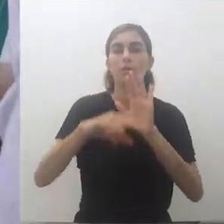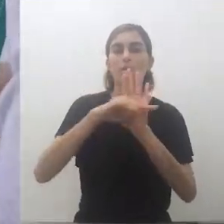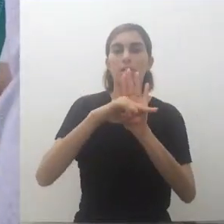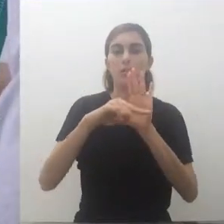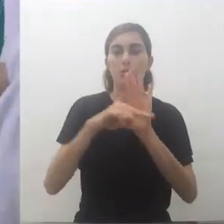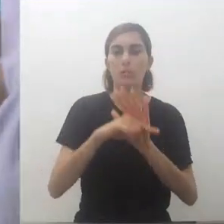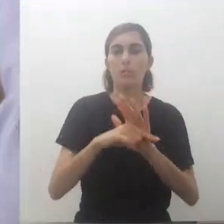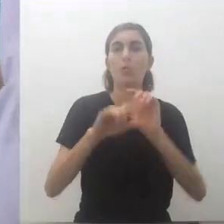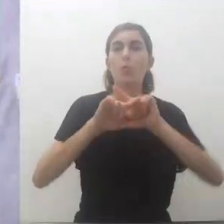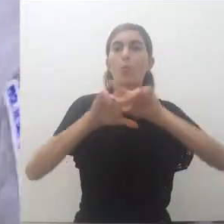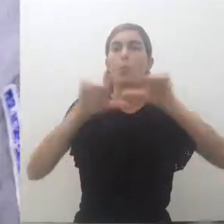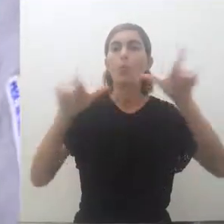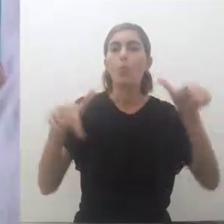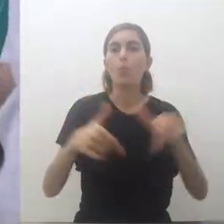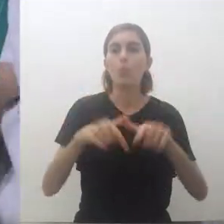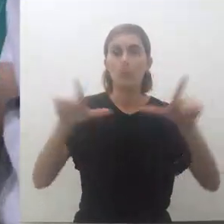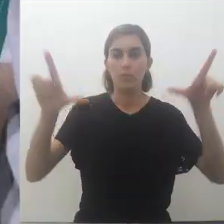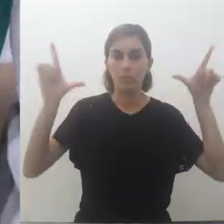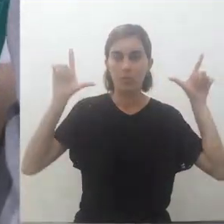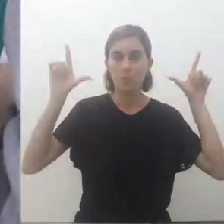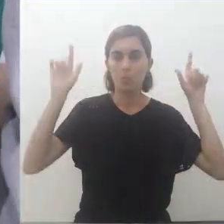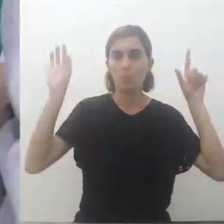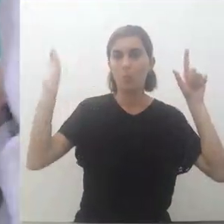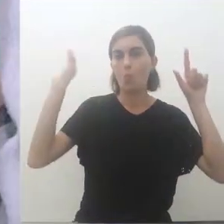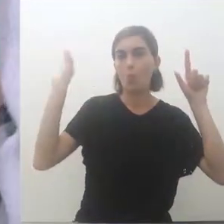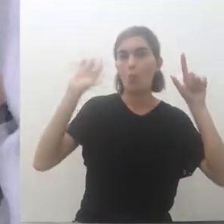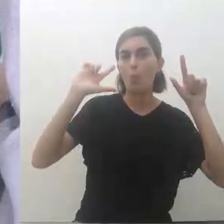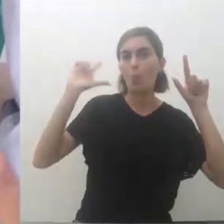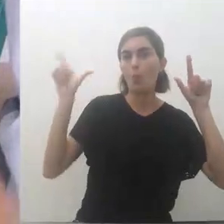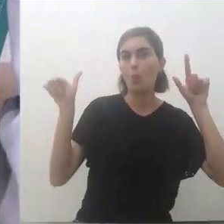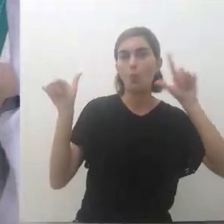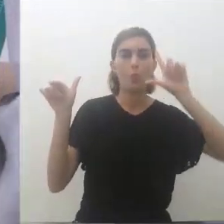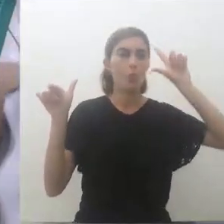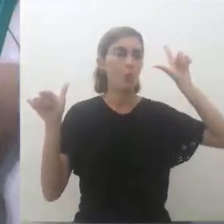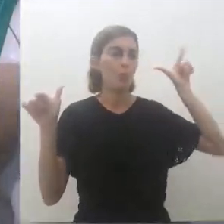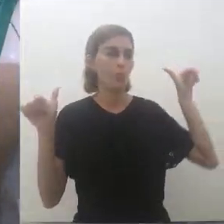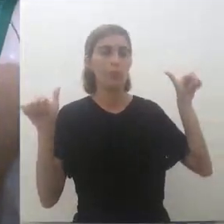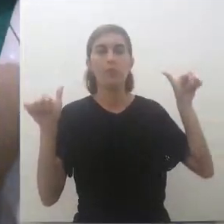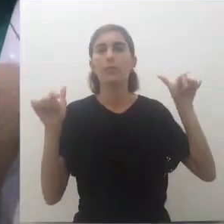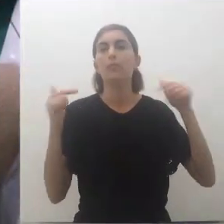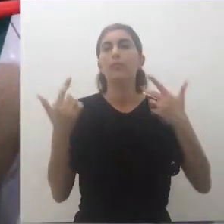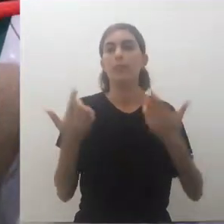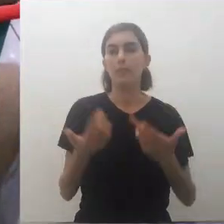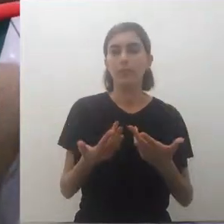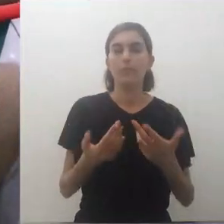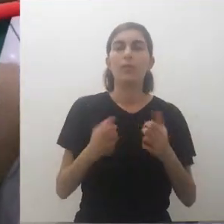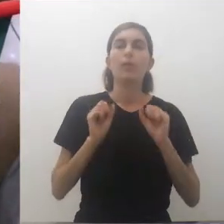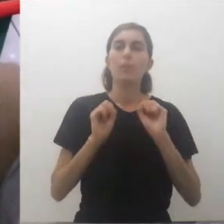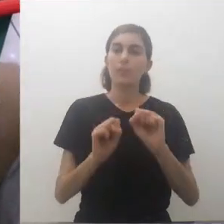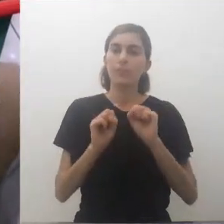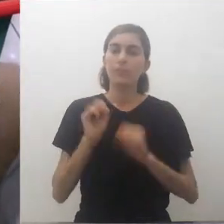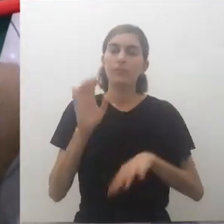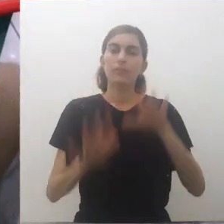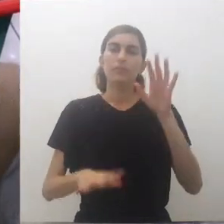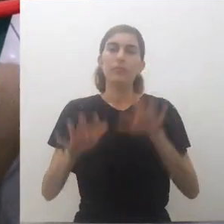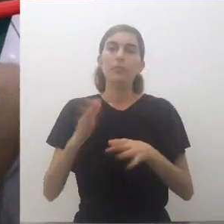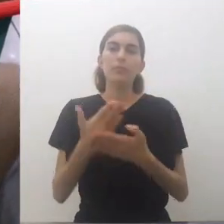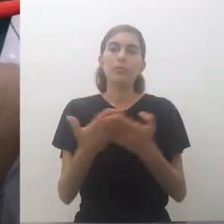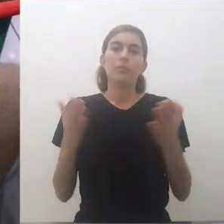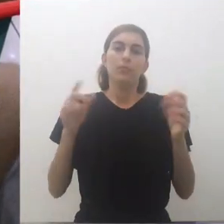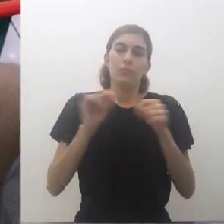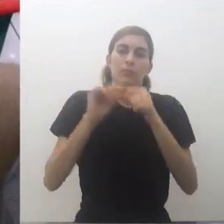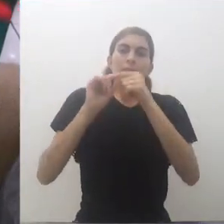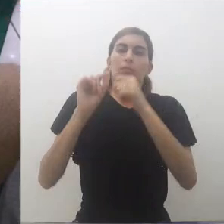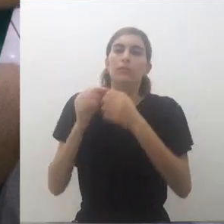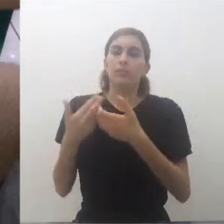vazia ou espacejada. Então, dependendo, você pode trabalhar com um foco mais aberto,